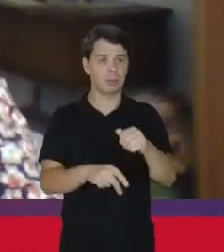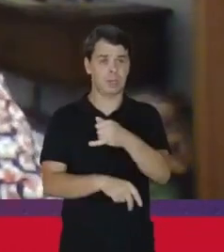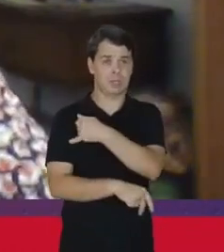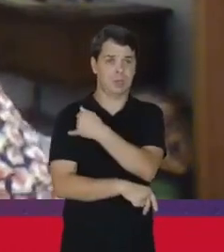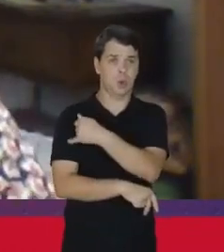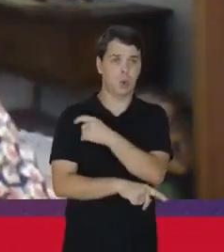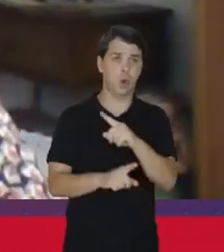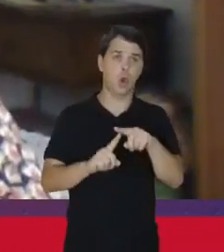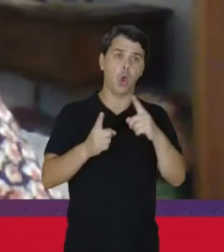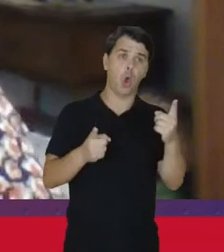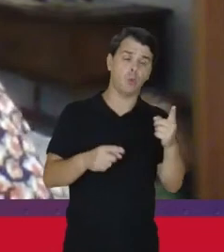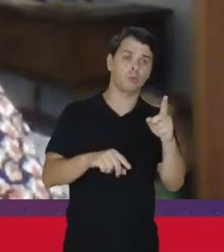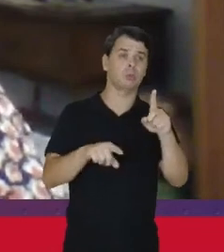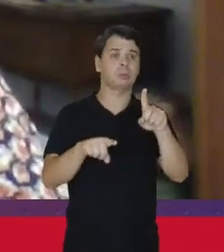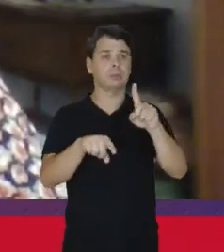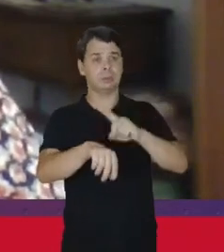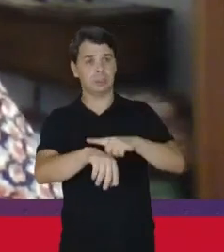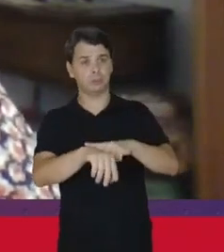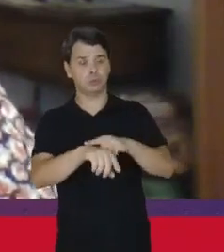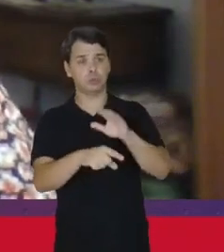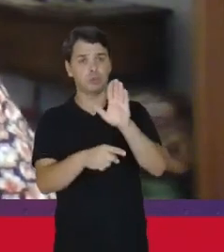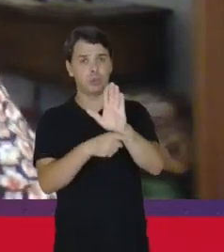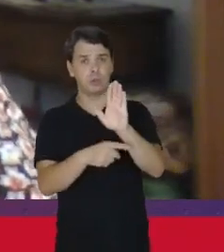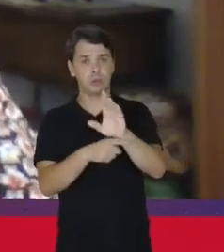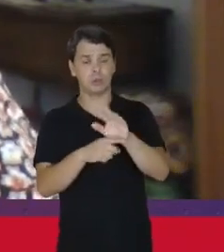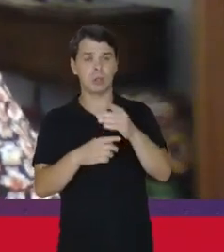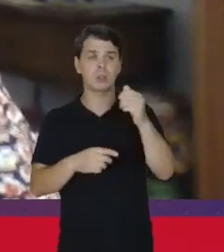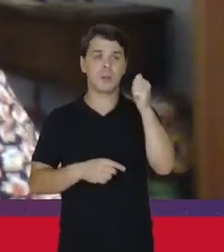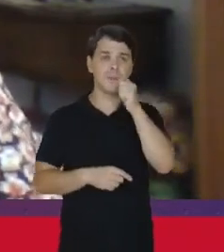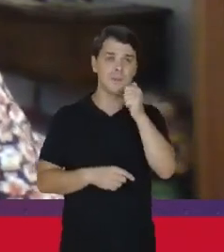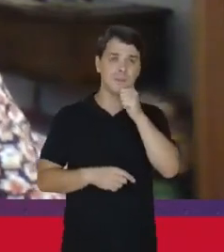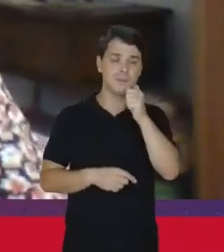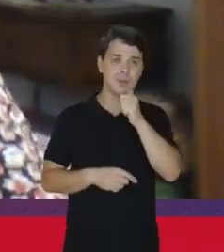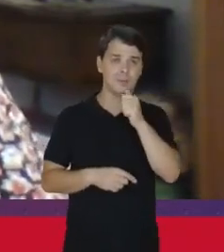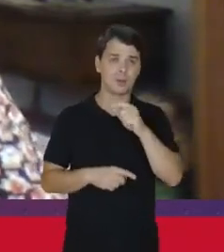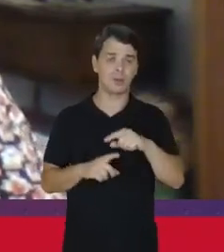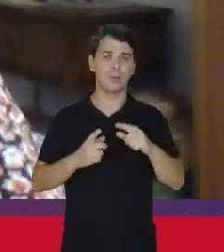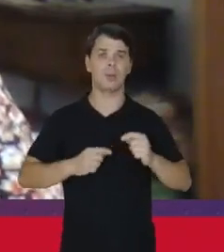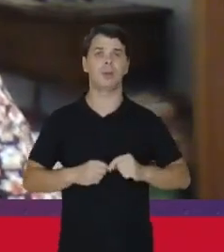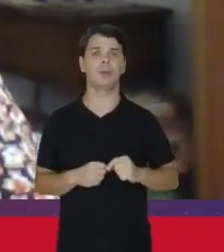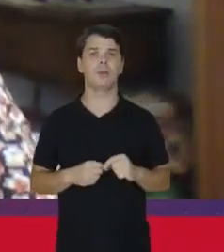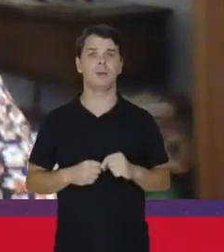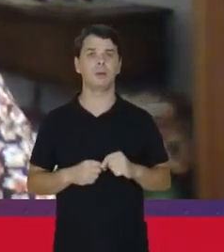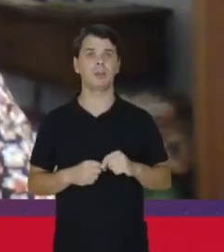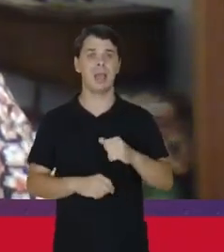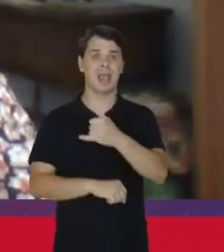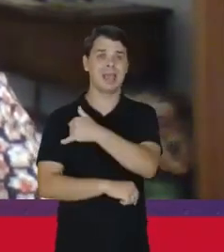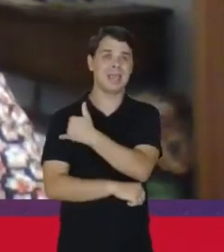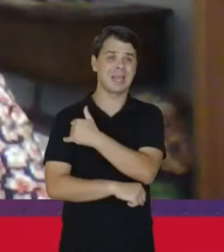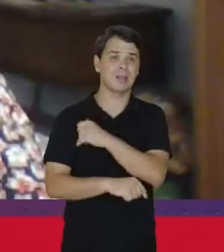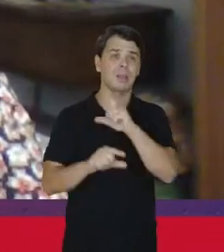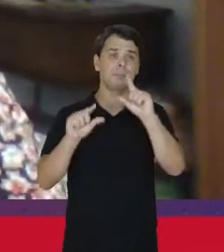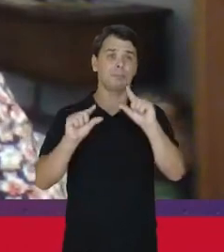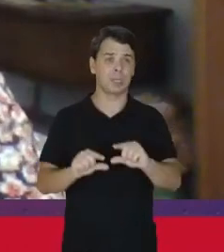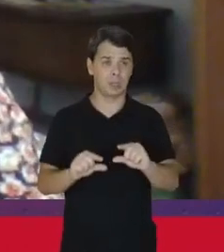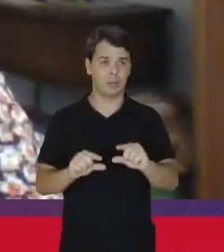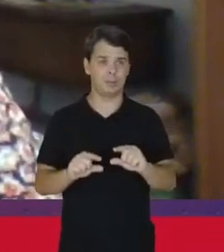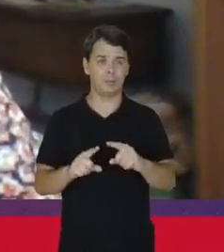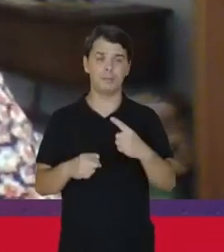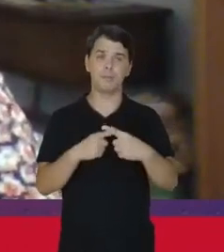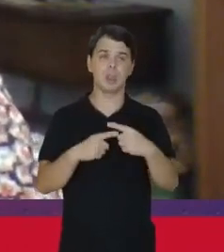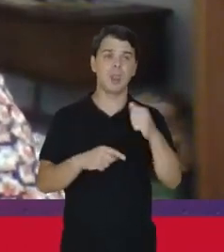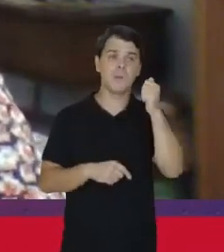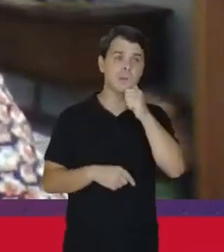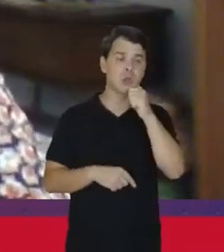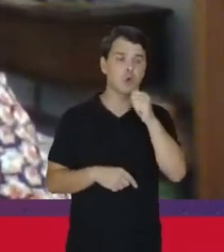idade mínima ou pelo tempo de contribuição. No caso das mulheres, predominava a idade mínima, porque as